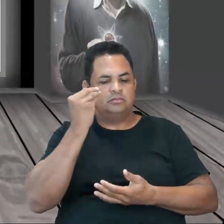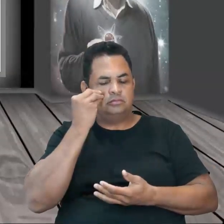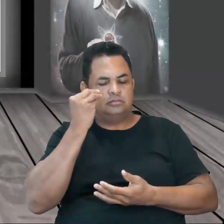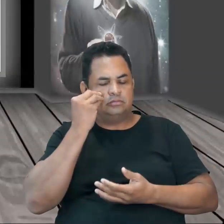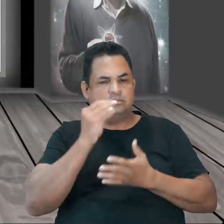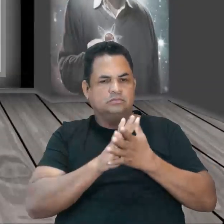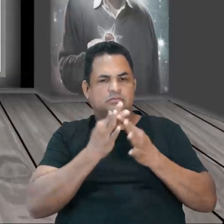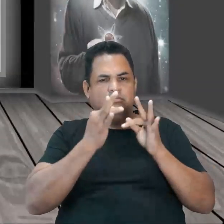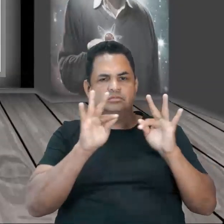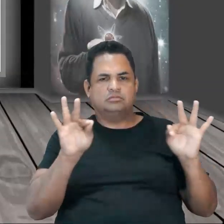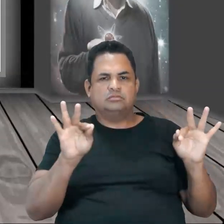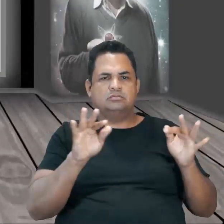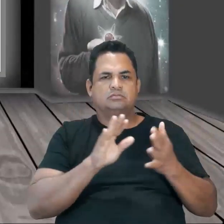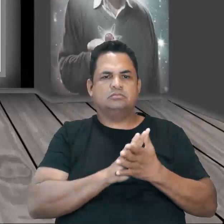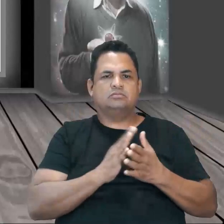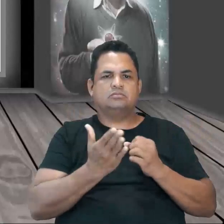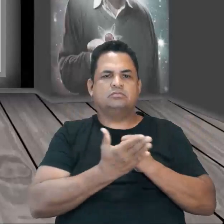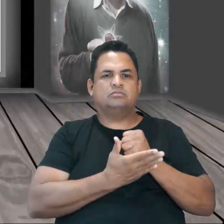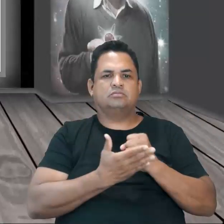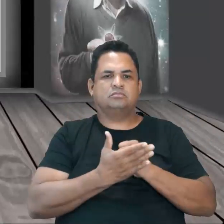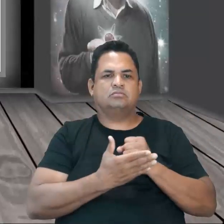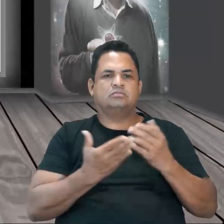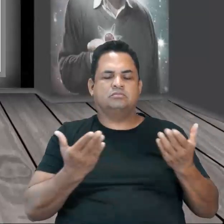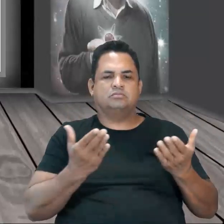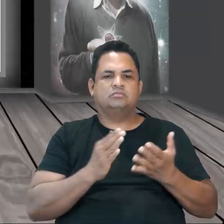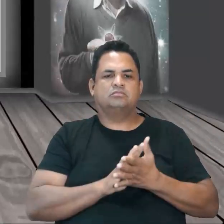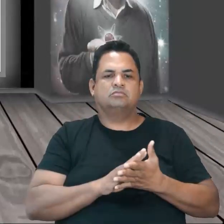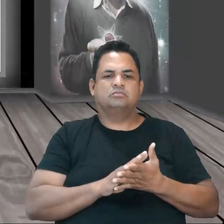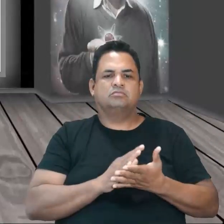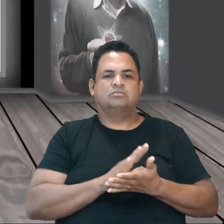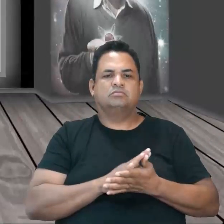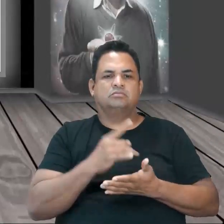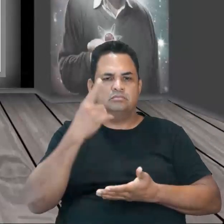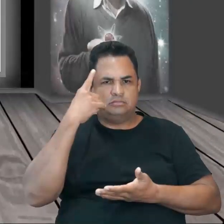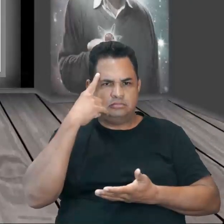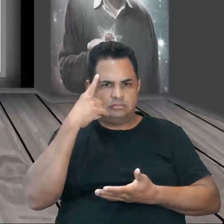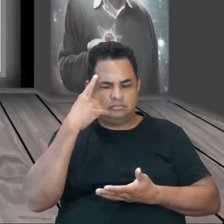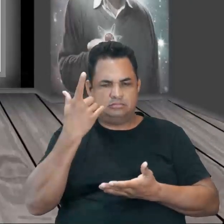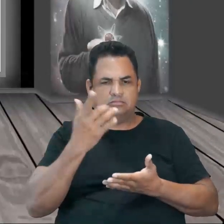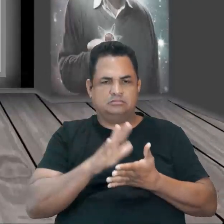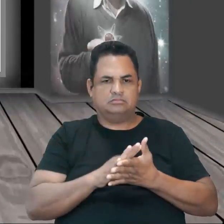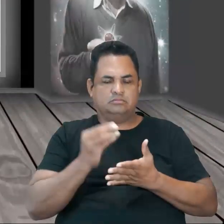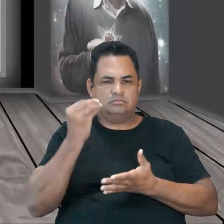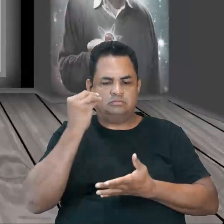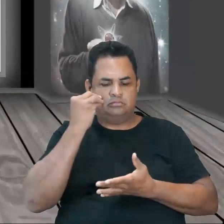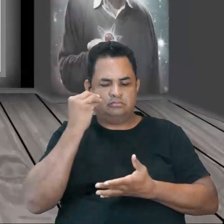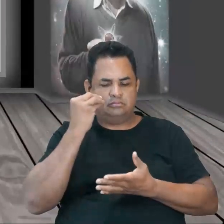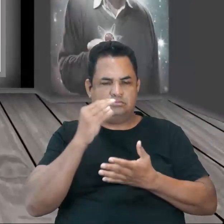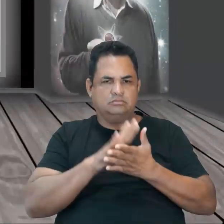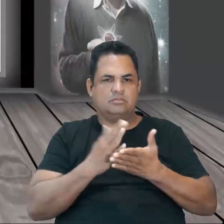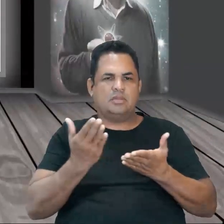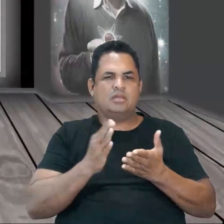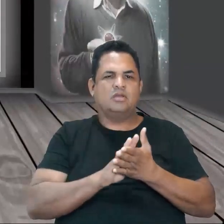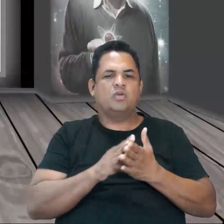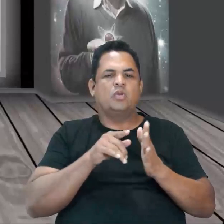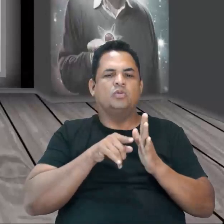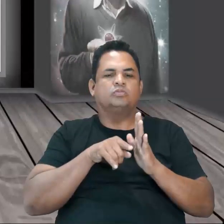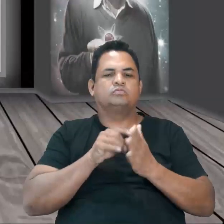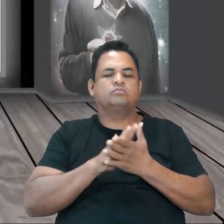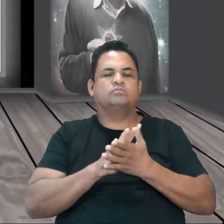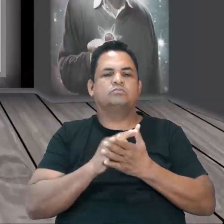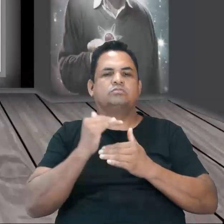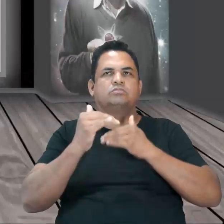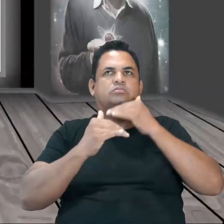mas isso aqui é a base para muita coisa, né? Então, sempre pensar que o experimento simples vai te levar a um conhecimento mais elaborado. Então,